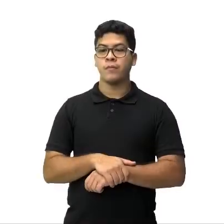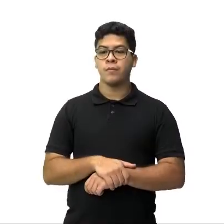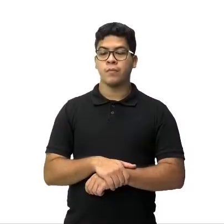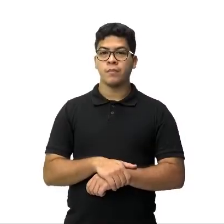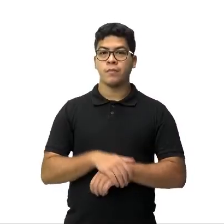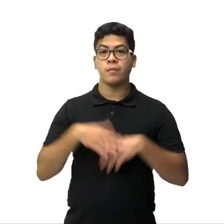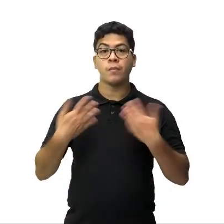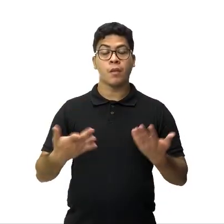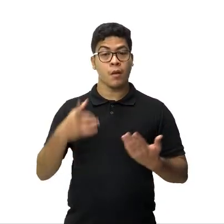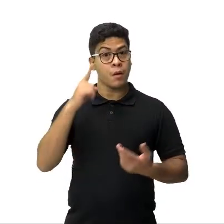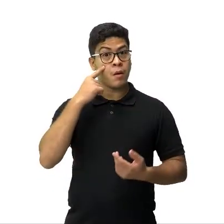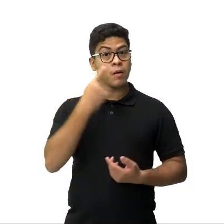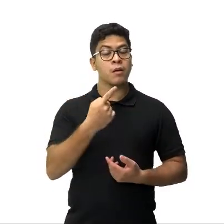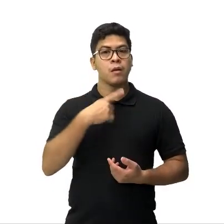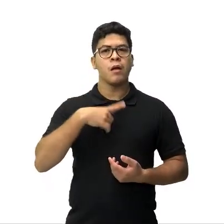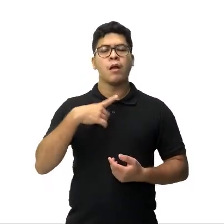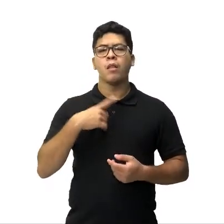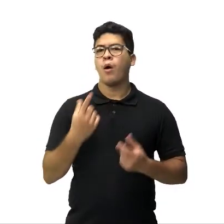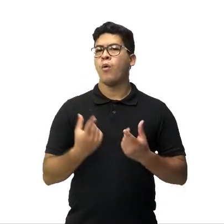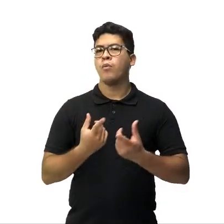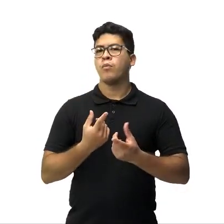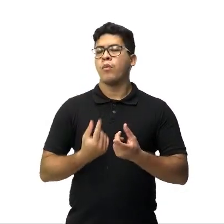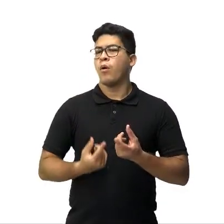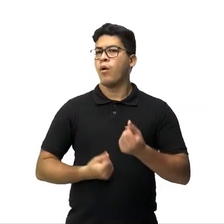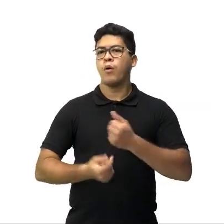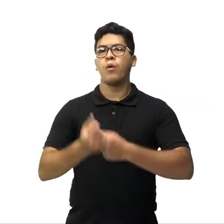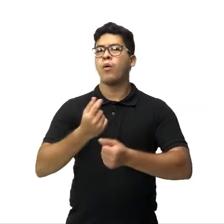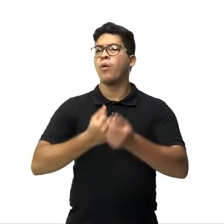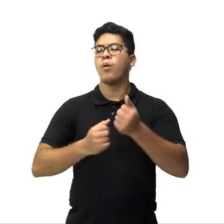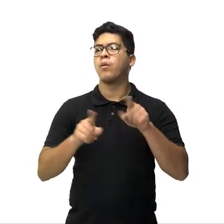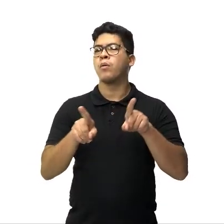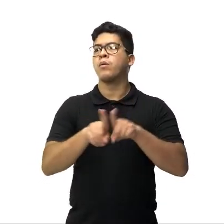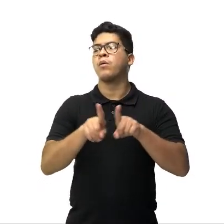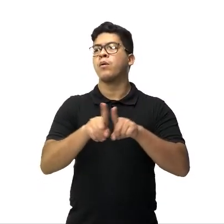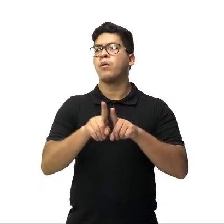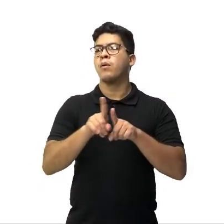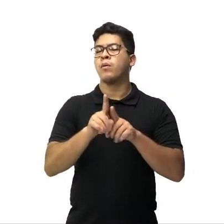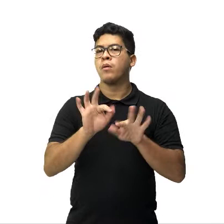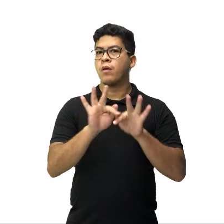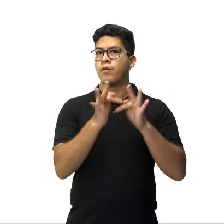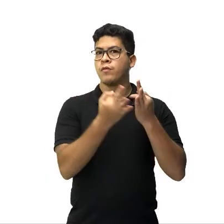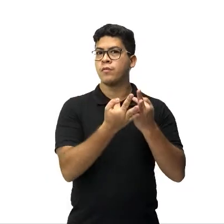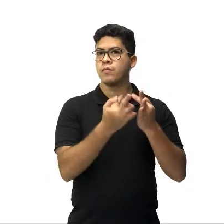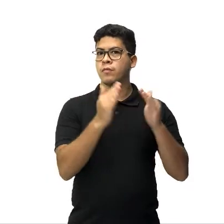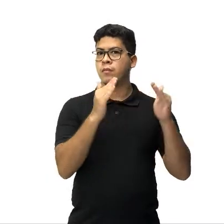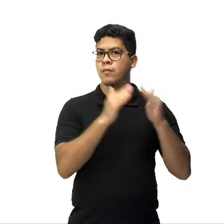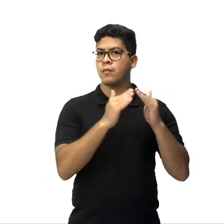Indicador da juventude na renda domiciliar, né? Vejam lá.